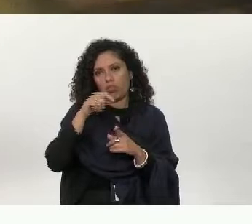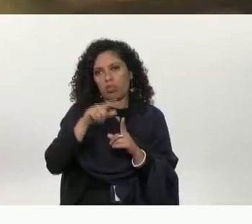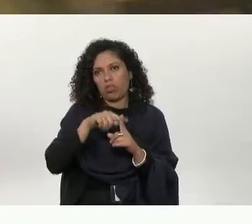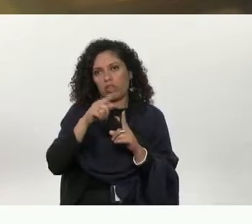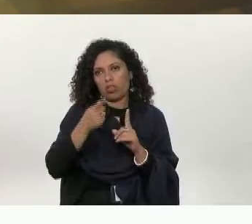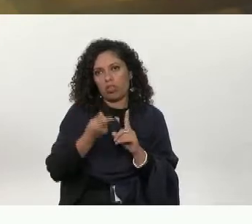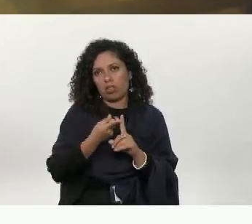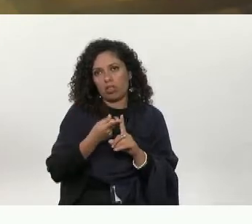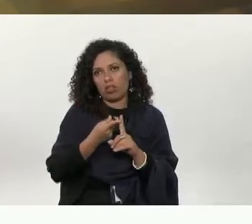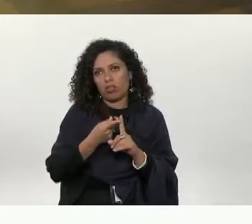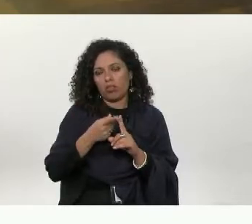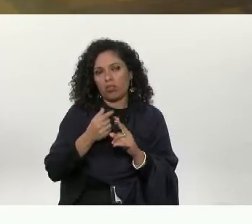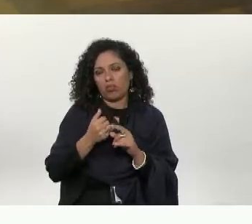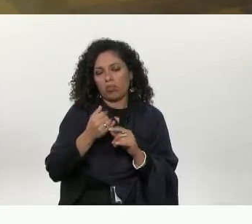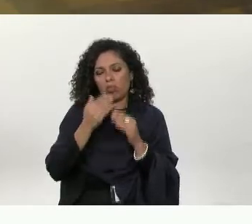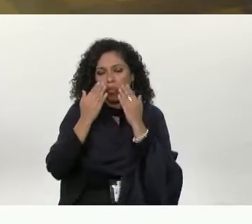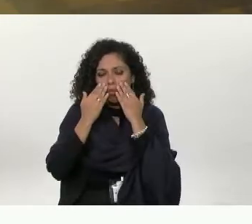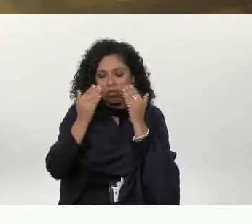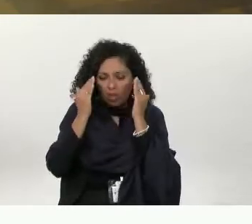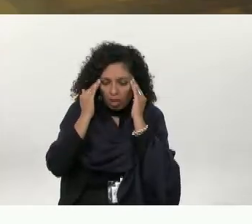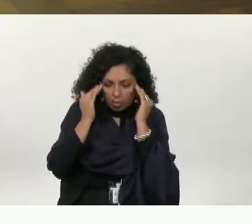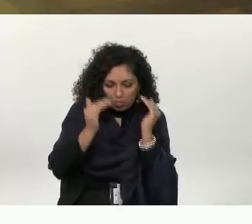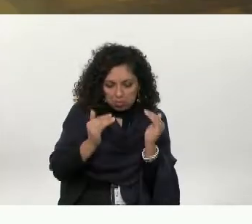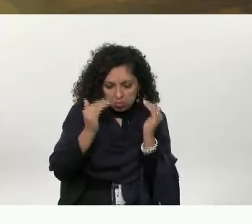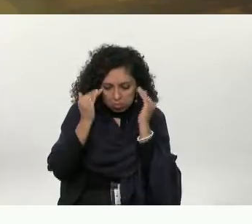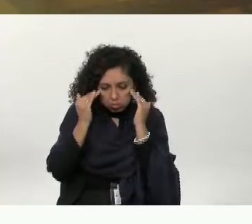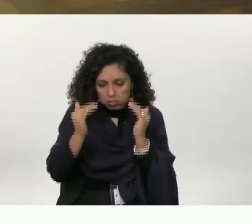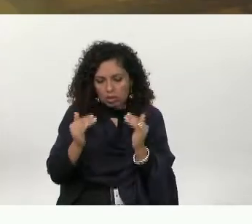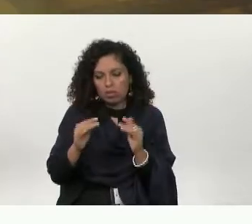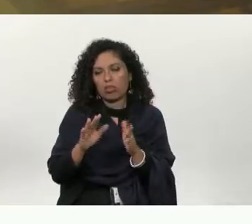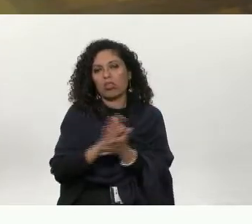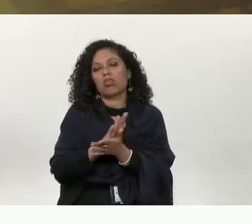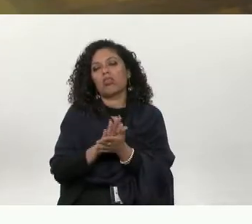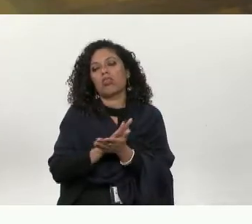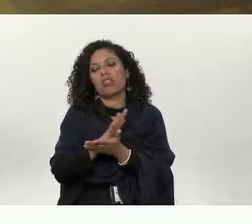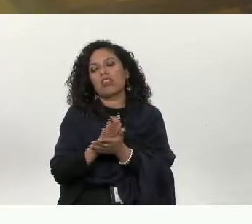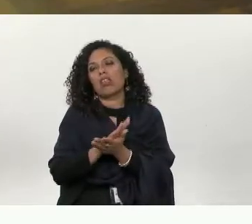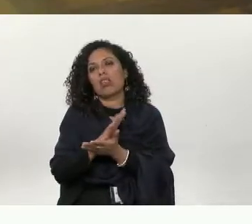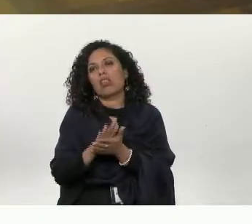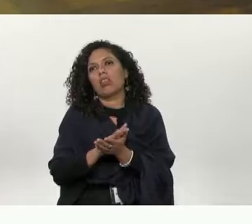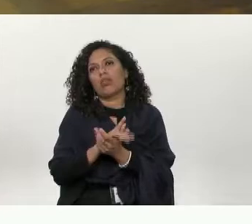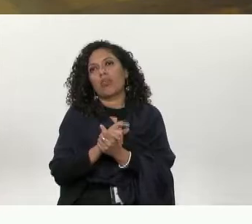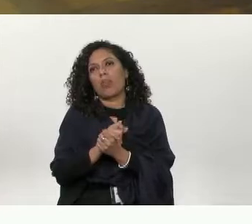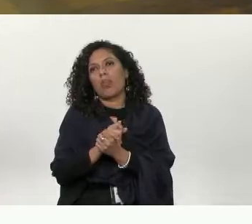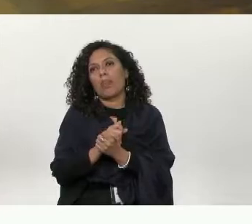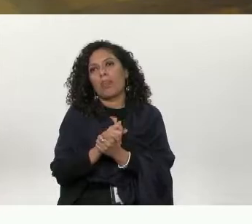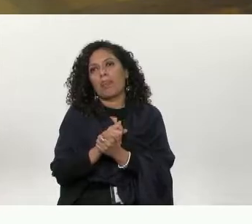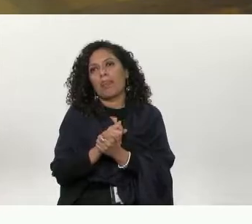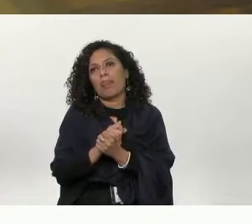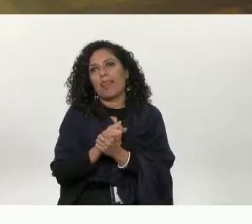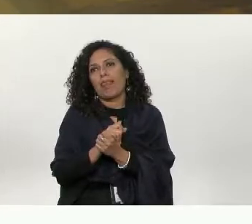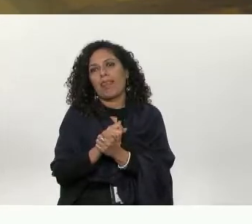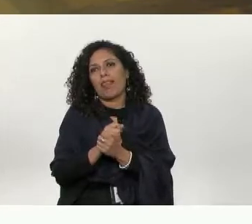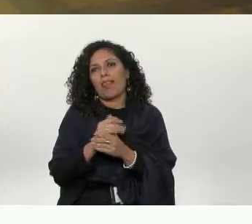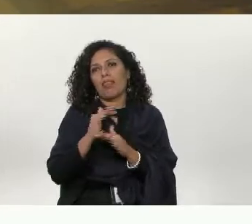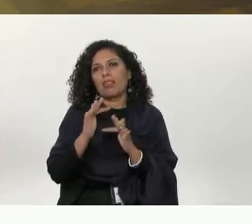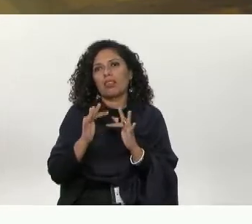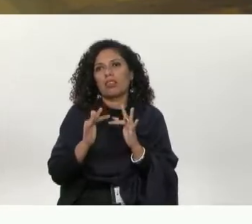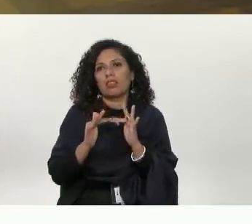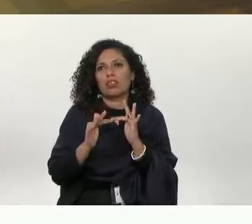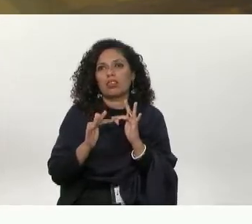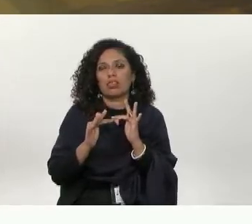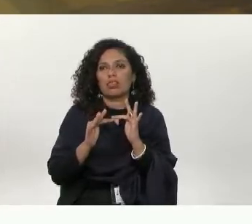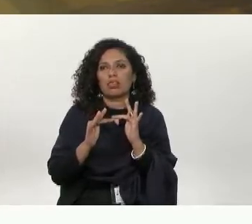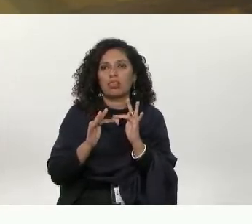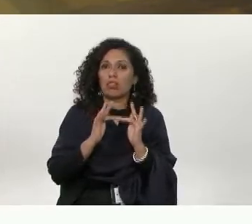era um tratamento respeitoso, não era um tratamento, né, era um tratamento que aquele momento